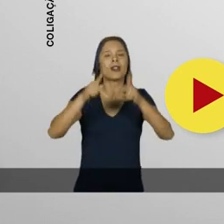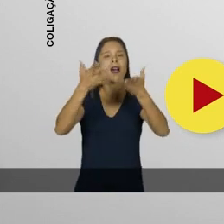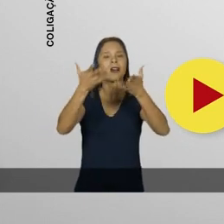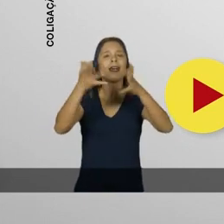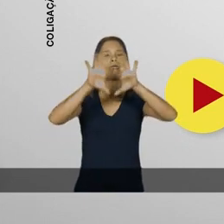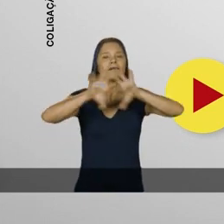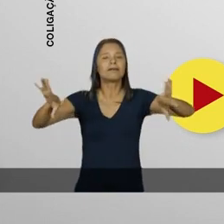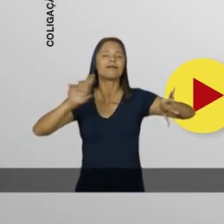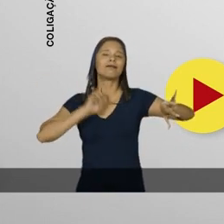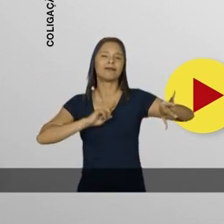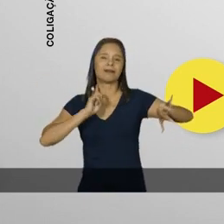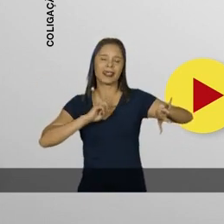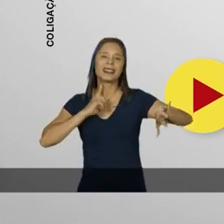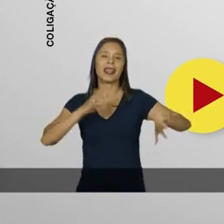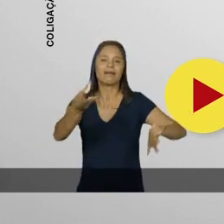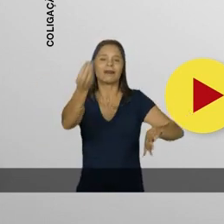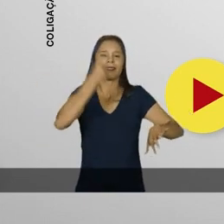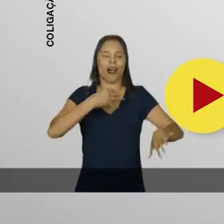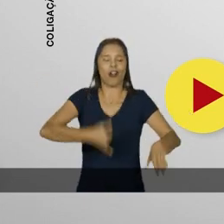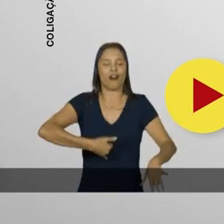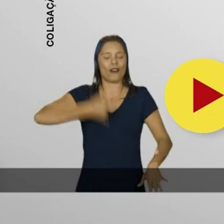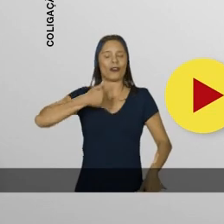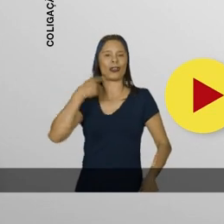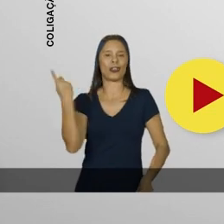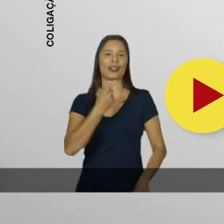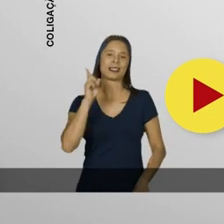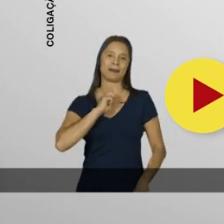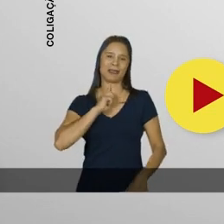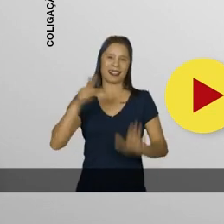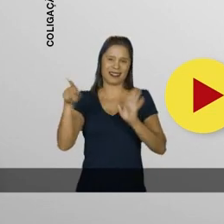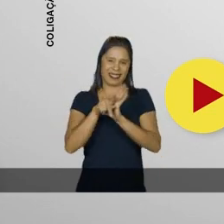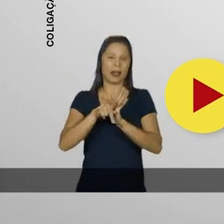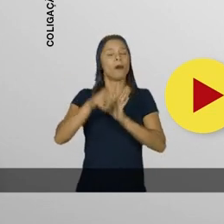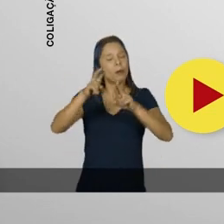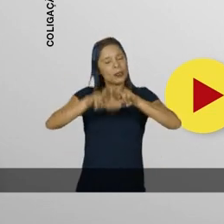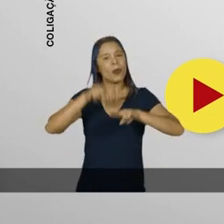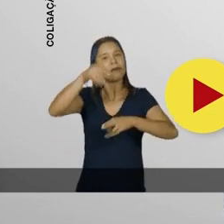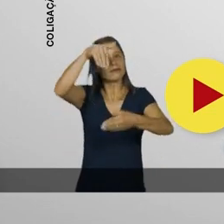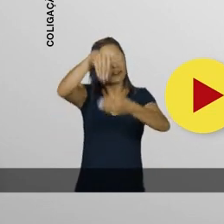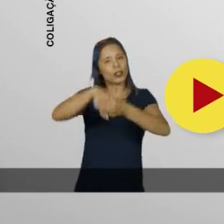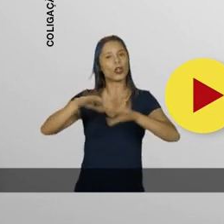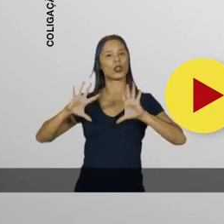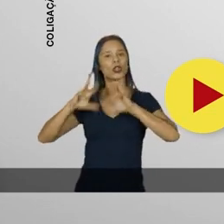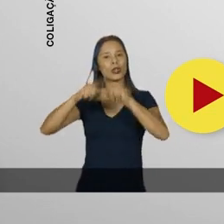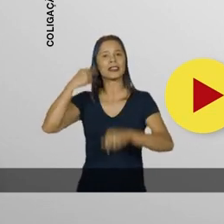precisa continuar, porque Minas tem jeito. Agora é 1911.